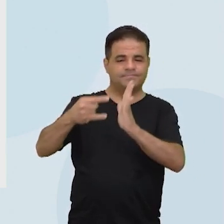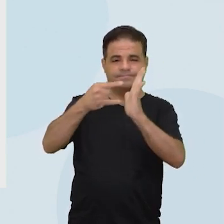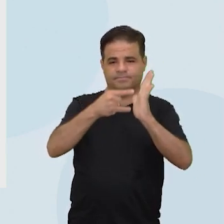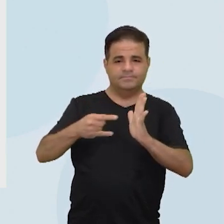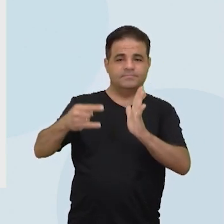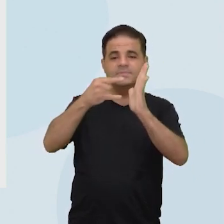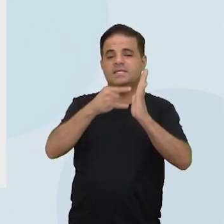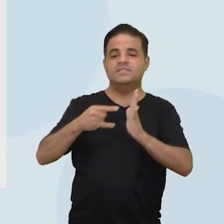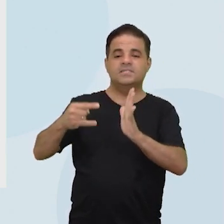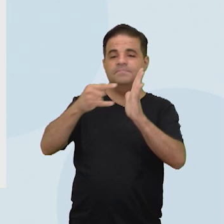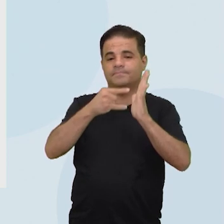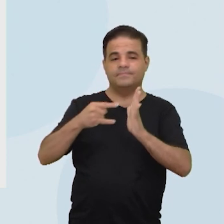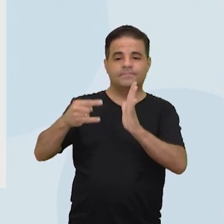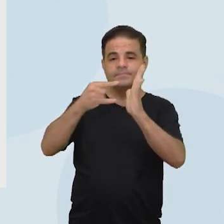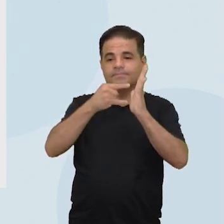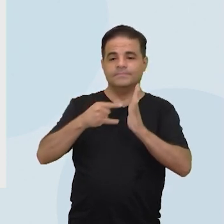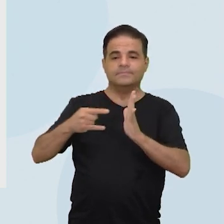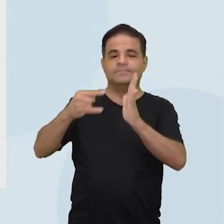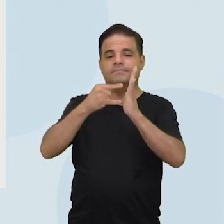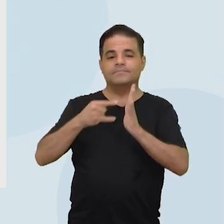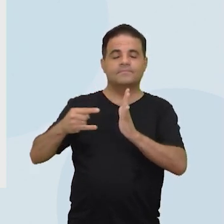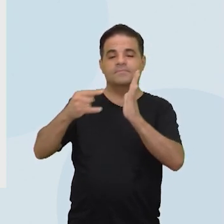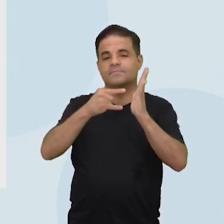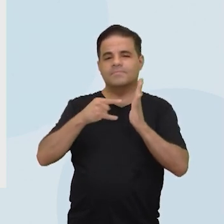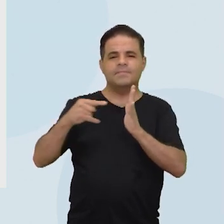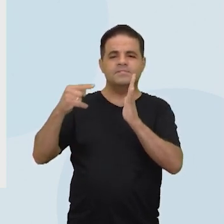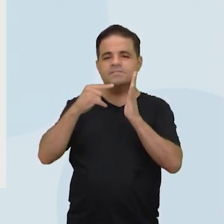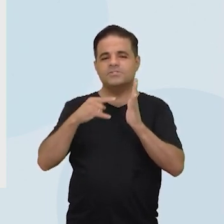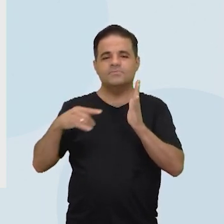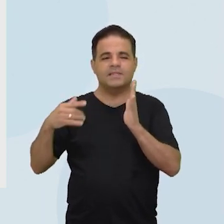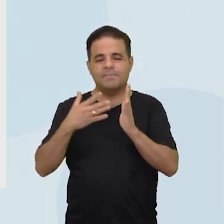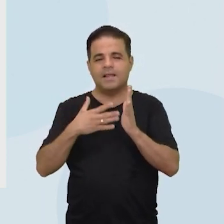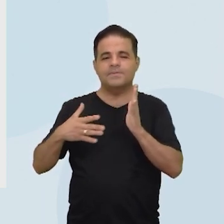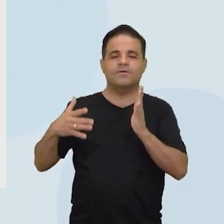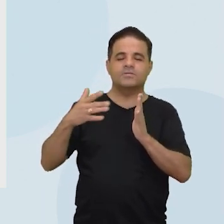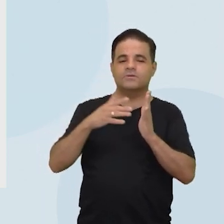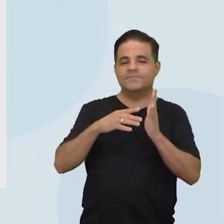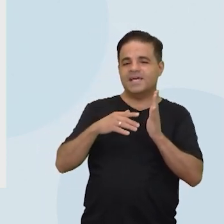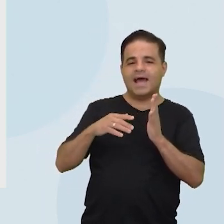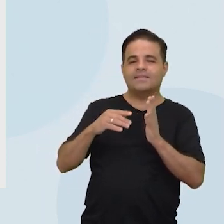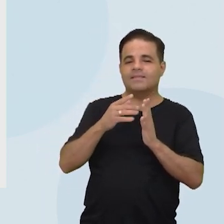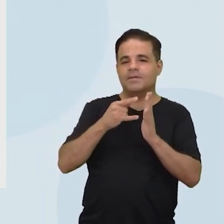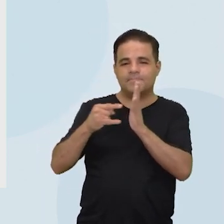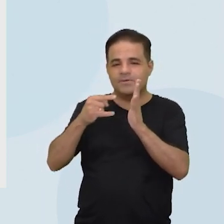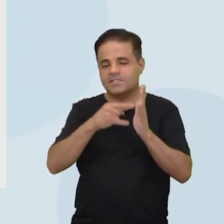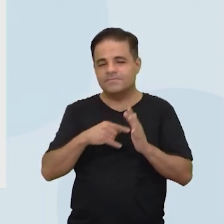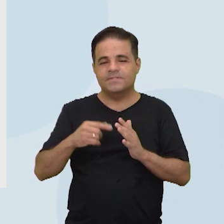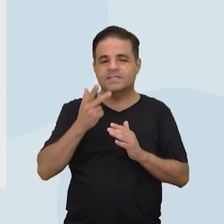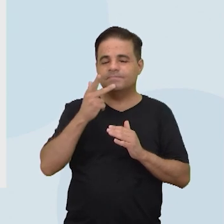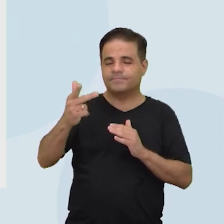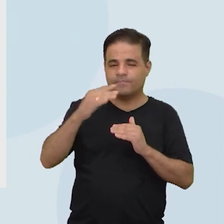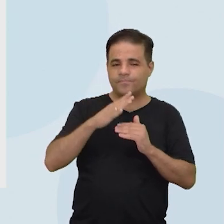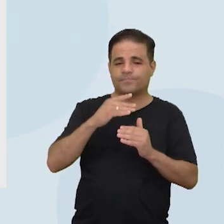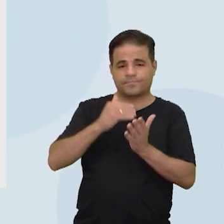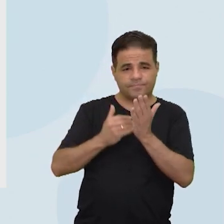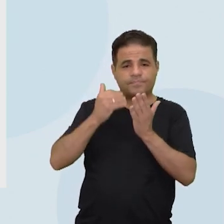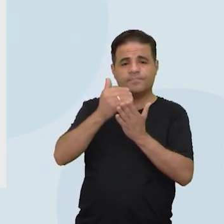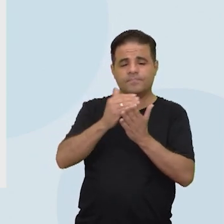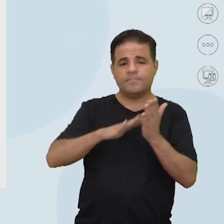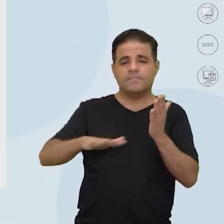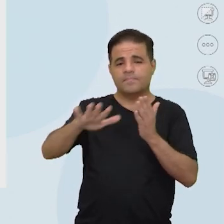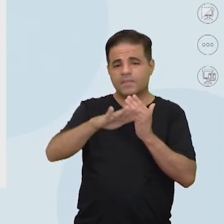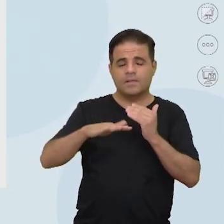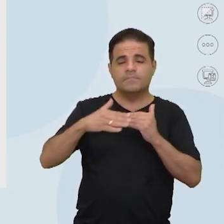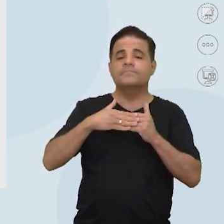caso, W e Z, tá aqui para você botar bóson Z e bóson W. Pode ser o W- assim por diante, o W+. E